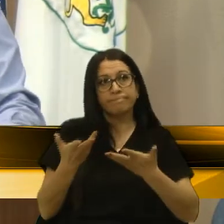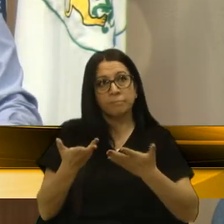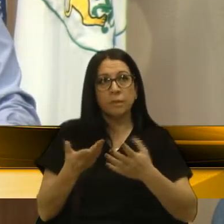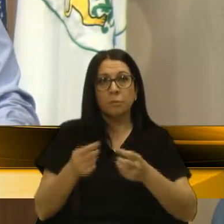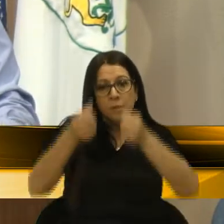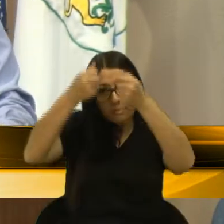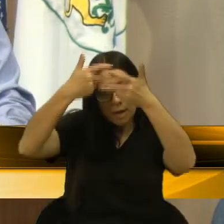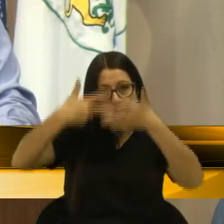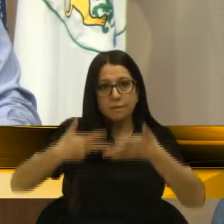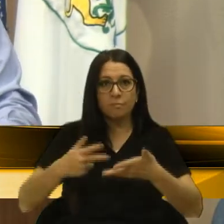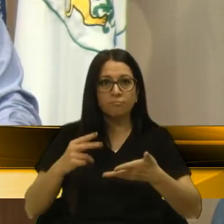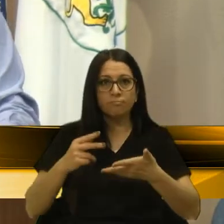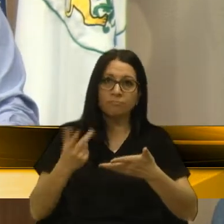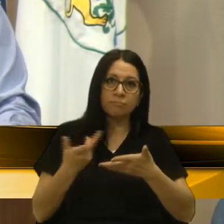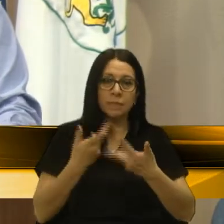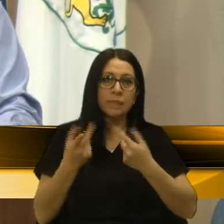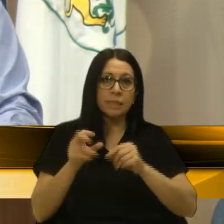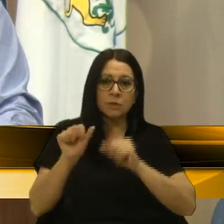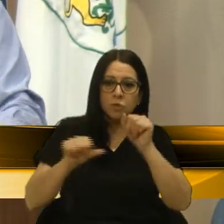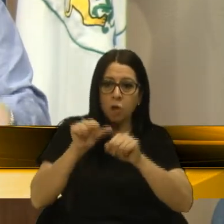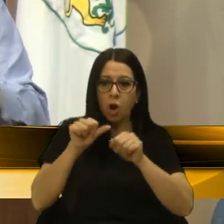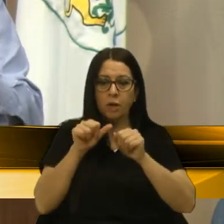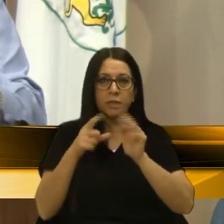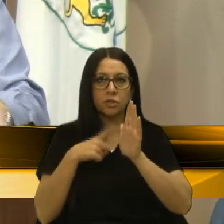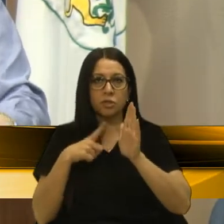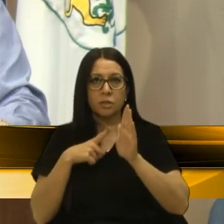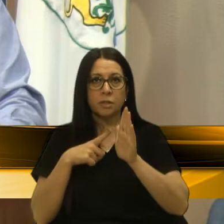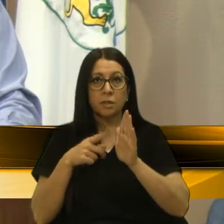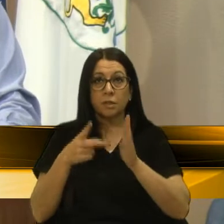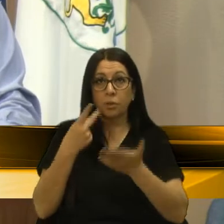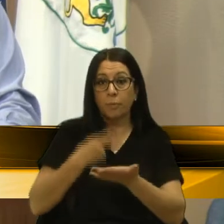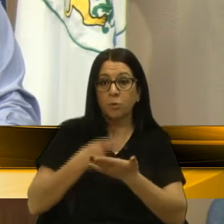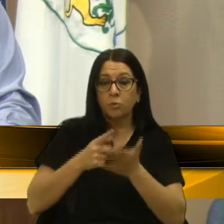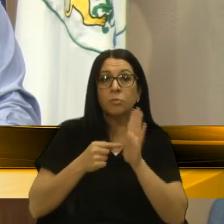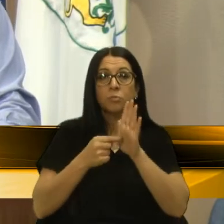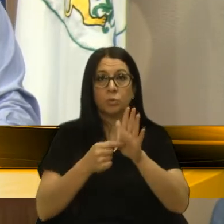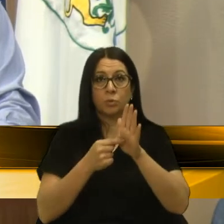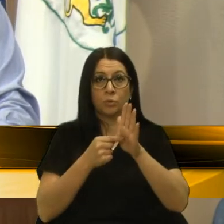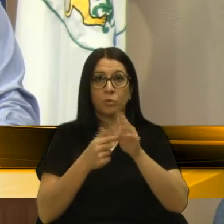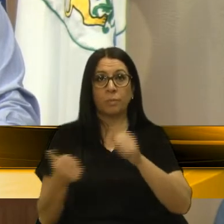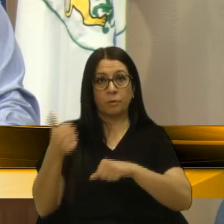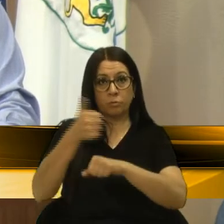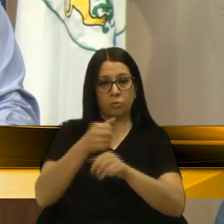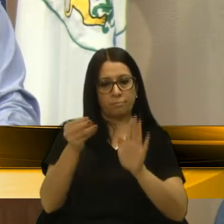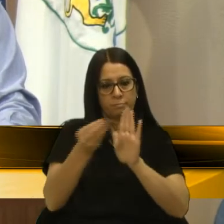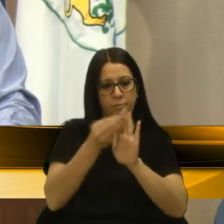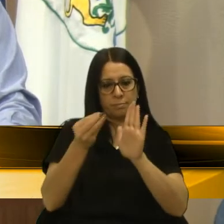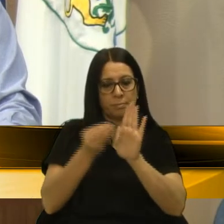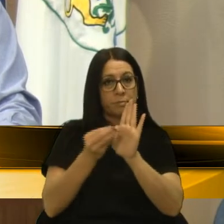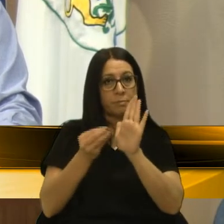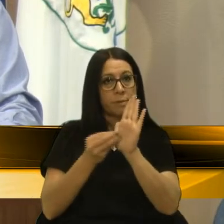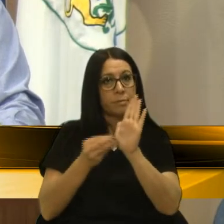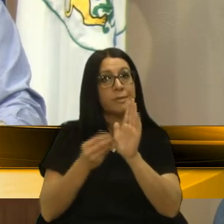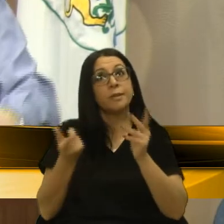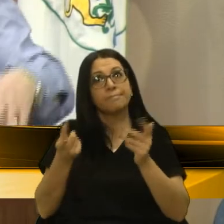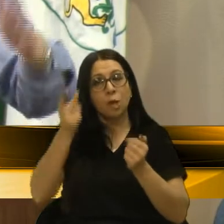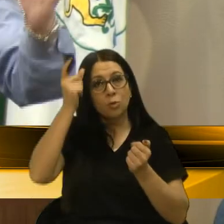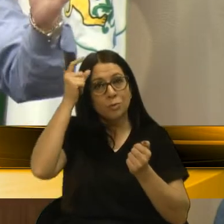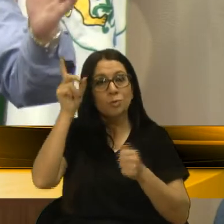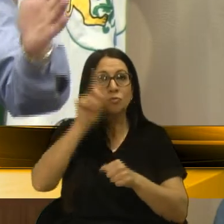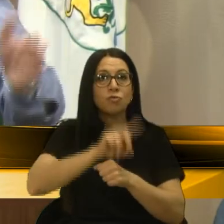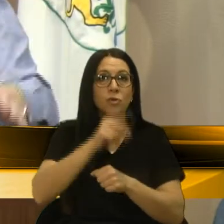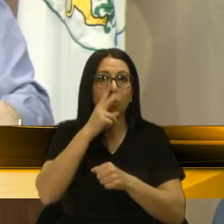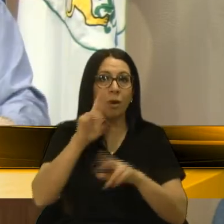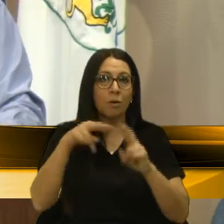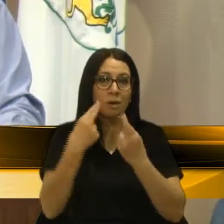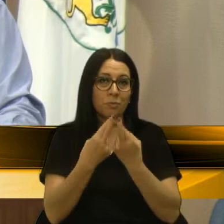pequena exposição das alterações e do produto que apresentamos no substitutivo. Só que coincidiu com o mesmo dia da